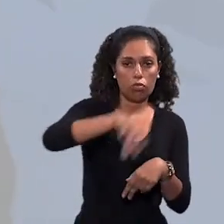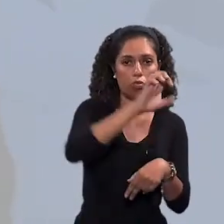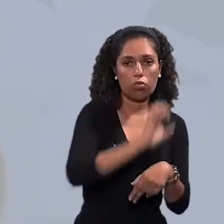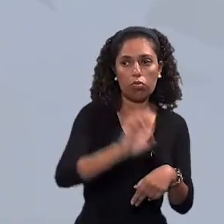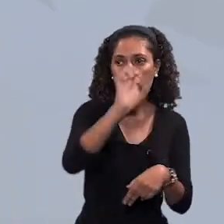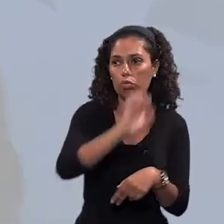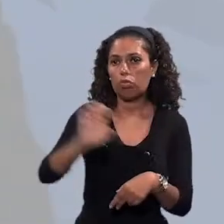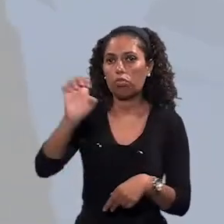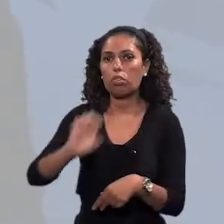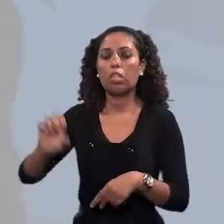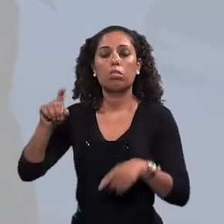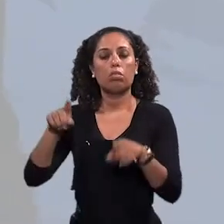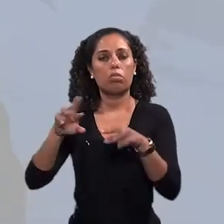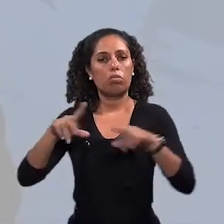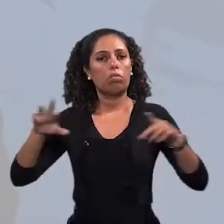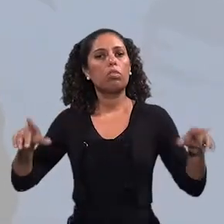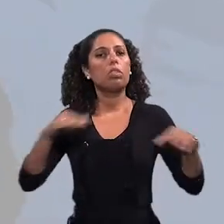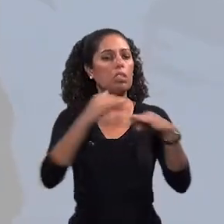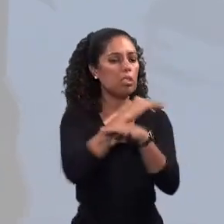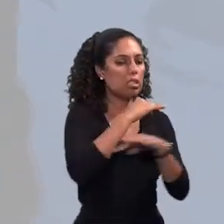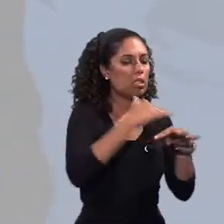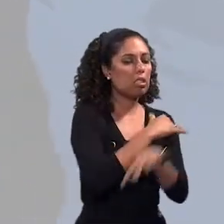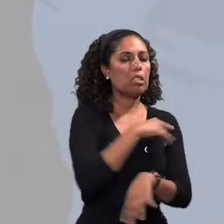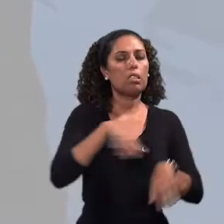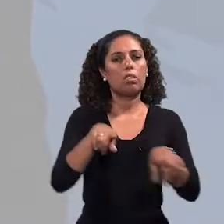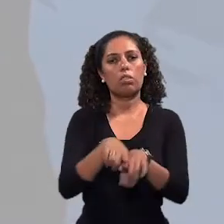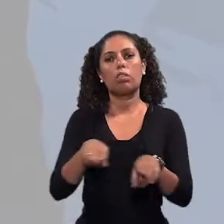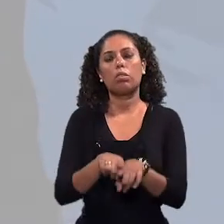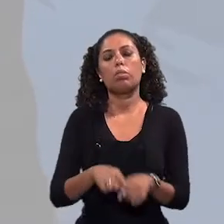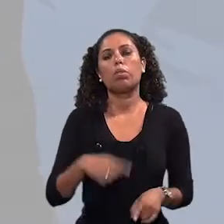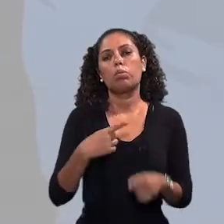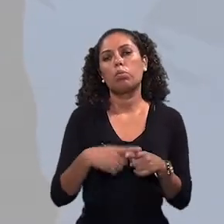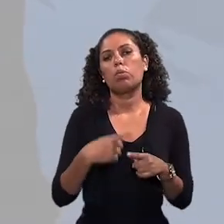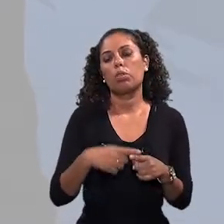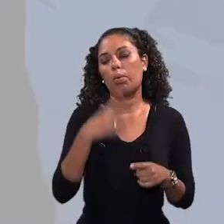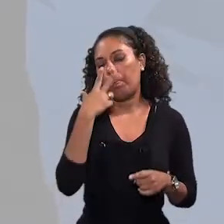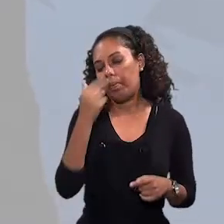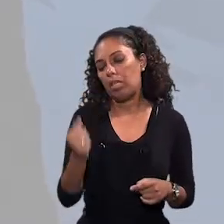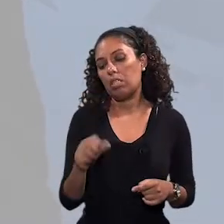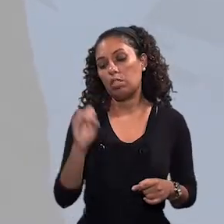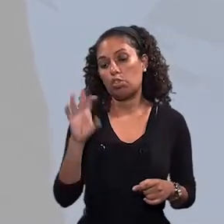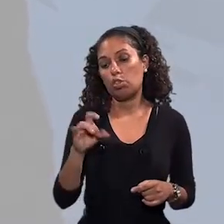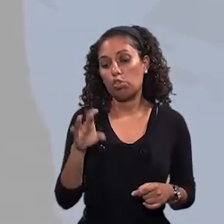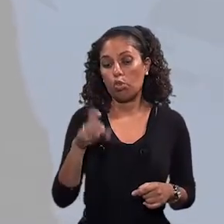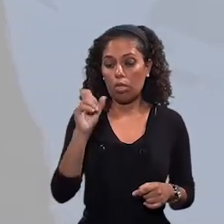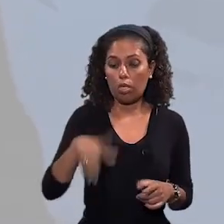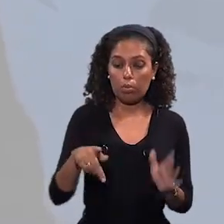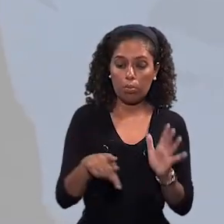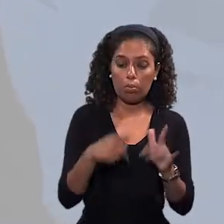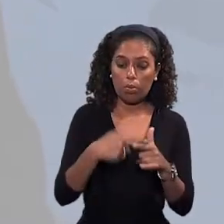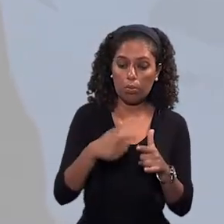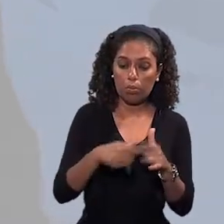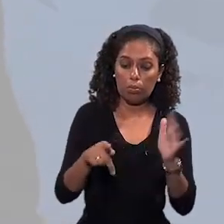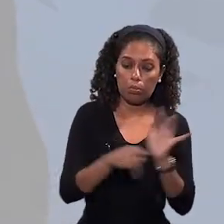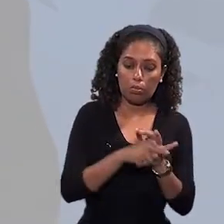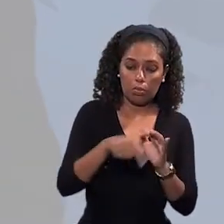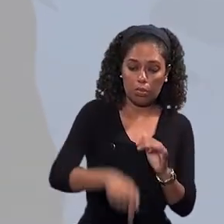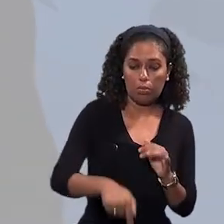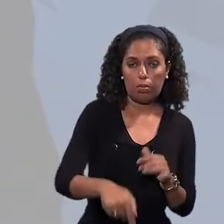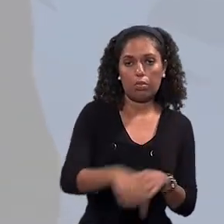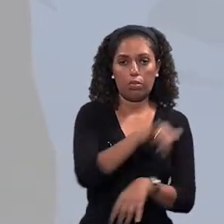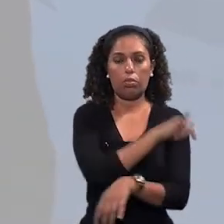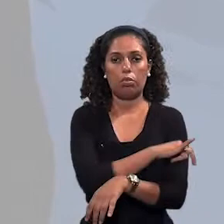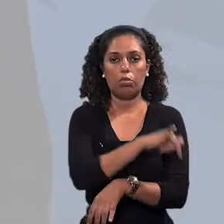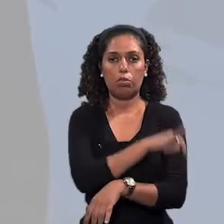estadual, em todos os estados e municípios. Porque porque parece que o fato só acontece no Rio, deputado Renan